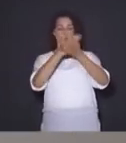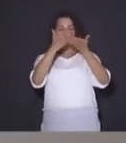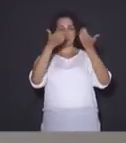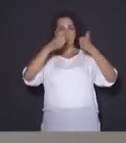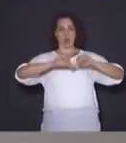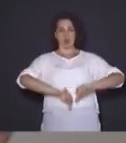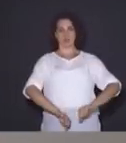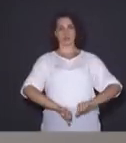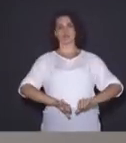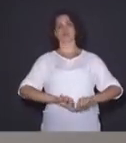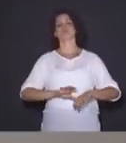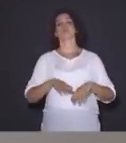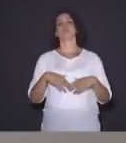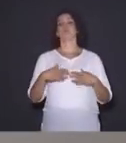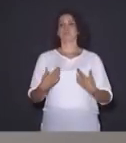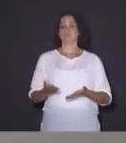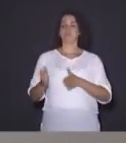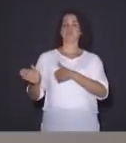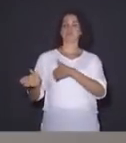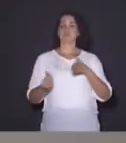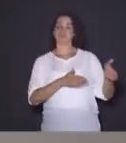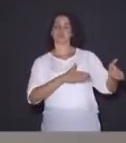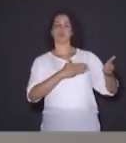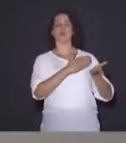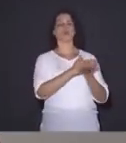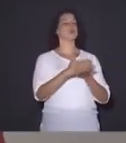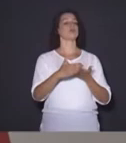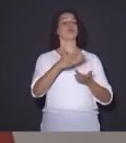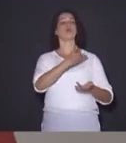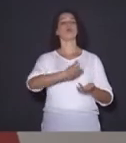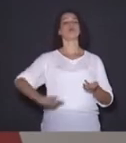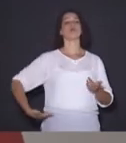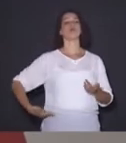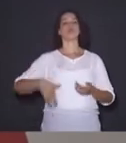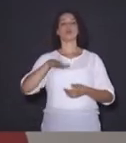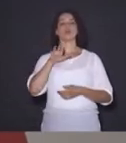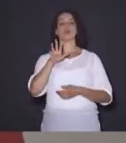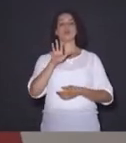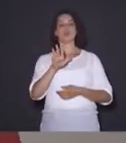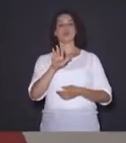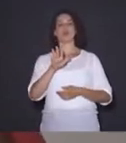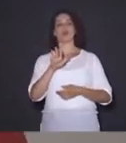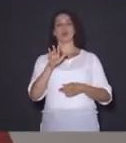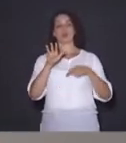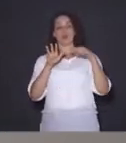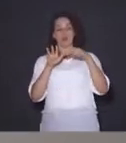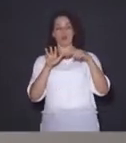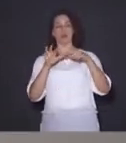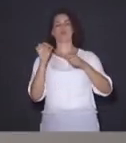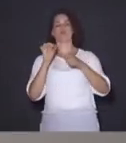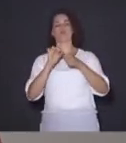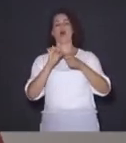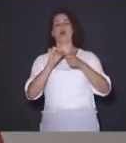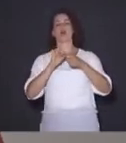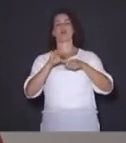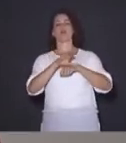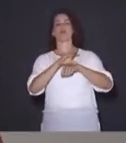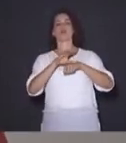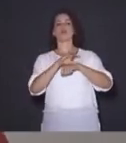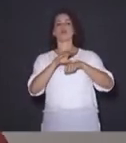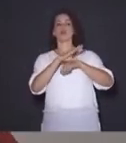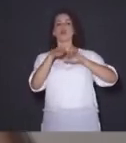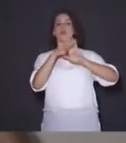lula e na minha opinião que o governo lula faz é implementar constituição implementar o seu programa de desenvolvimento